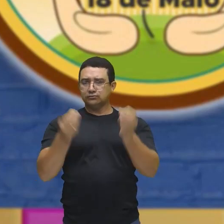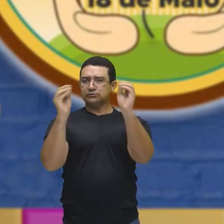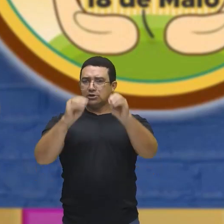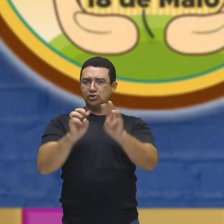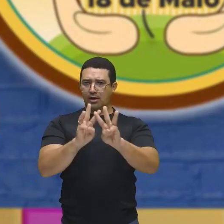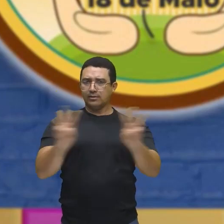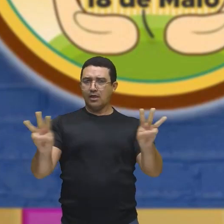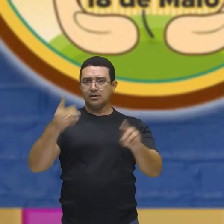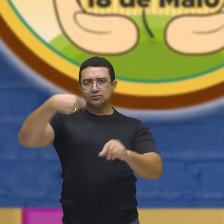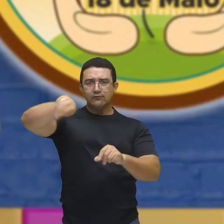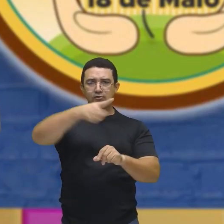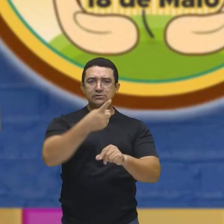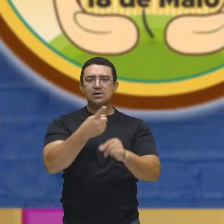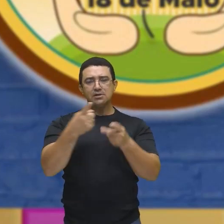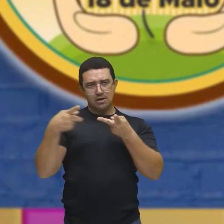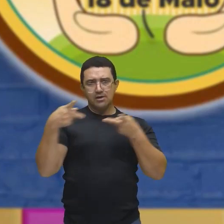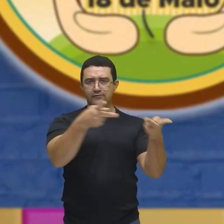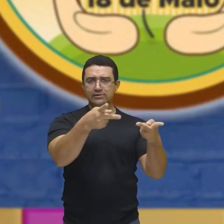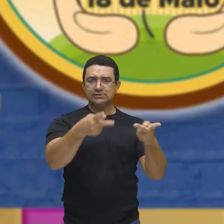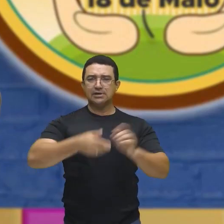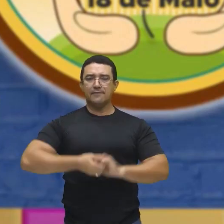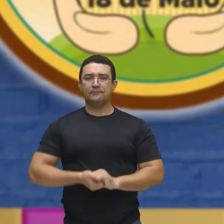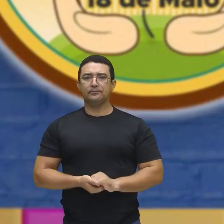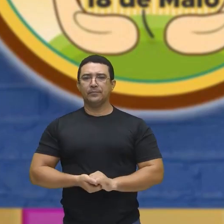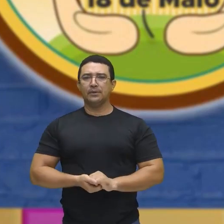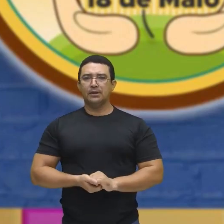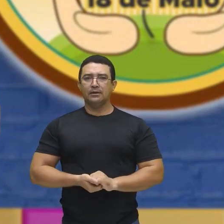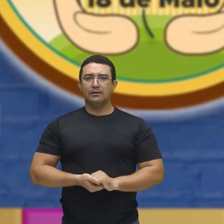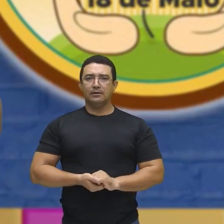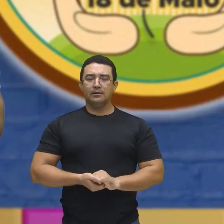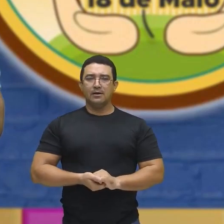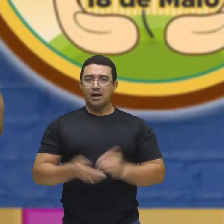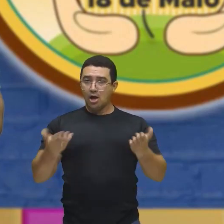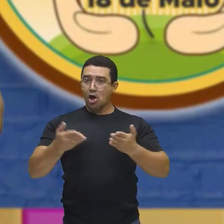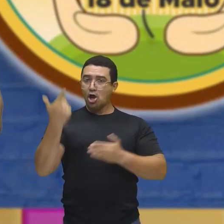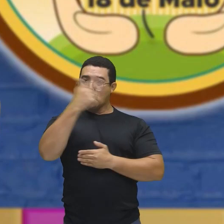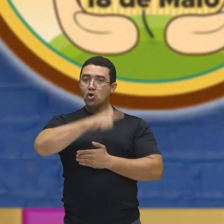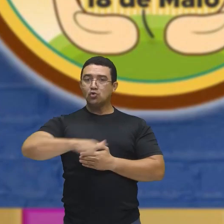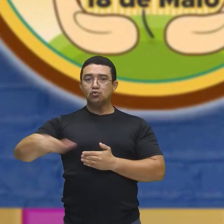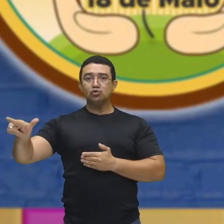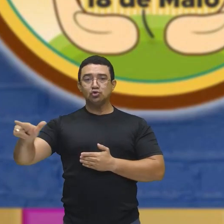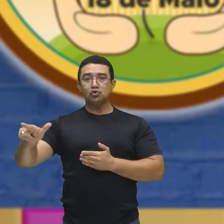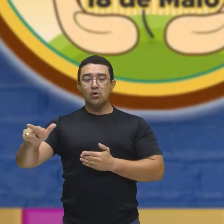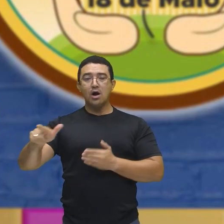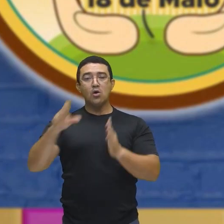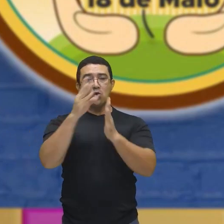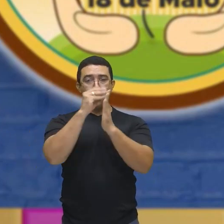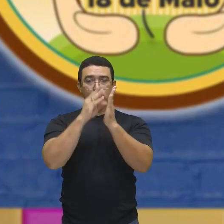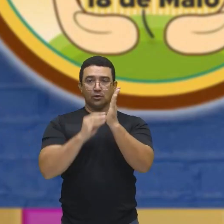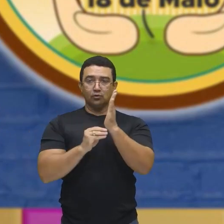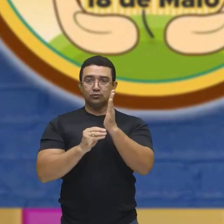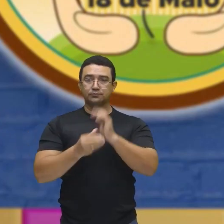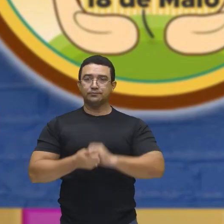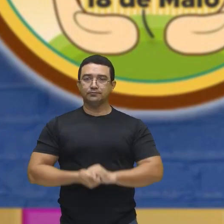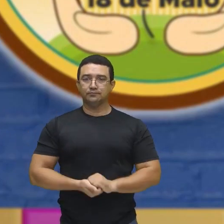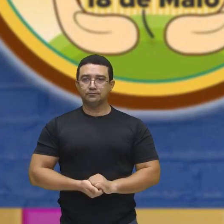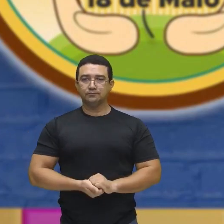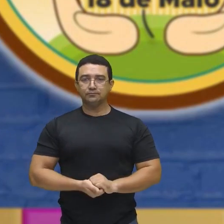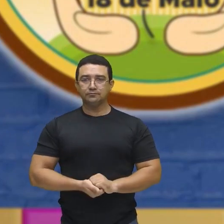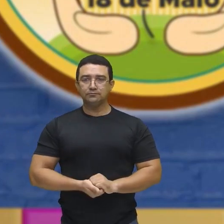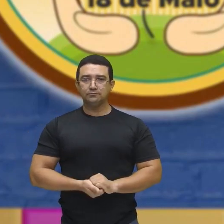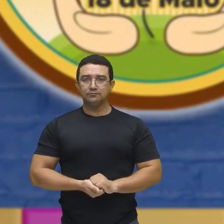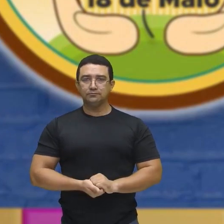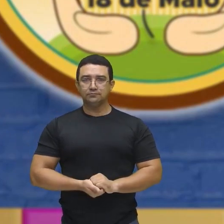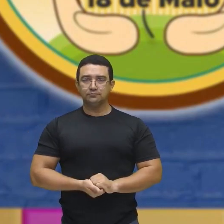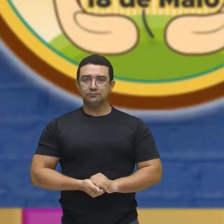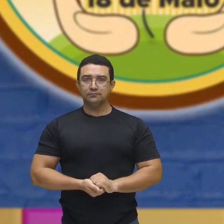aí, para fazerem essa visita. E aí, vamos dar continuidade mais um pouquinho do nosso conteúdo. Vamos lá? Então, o que nós